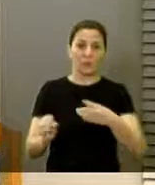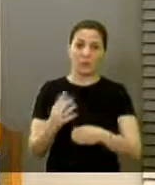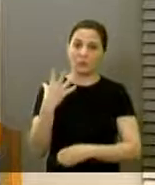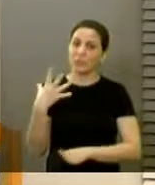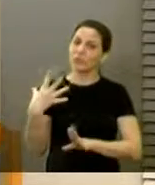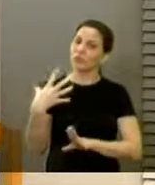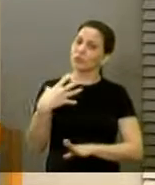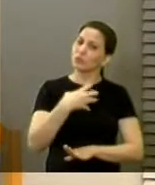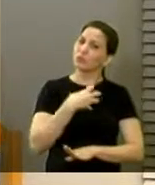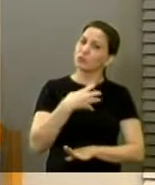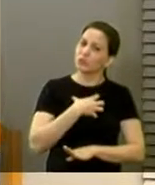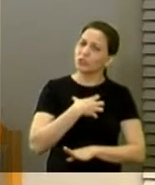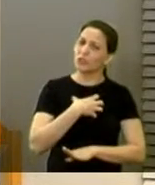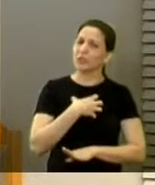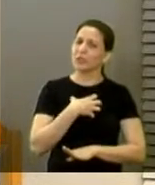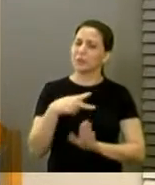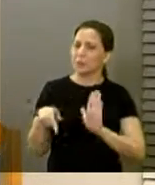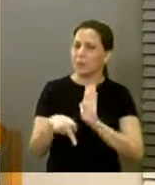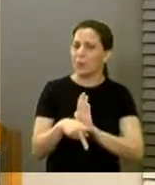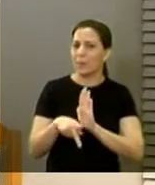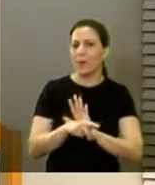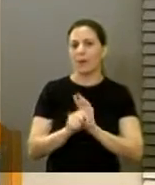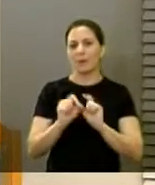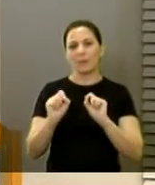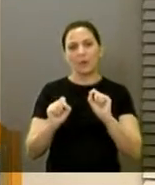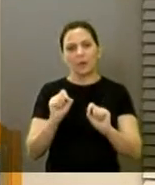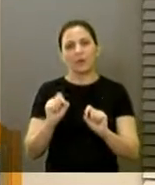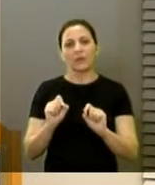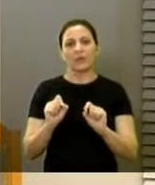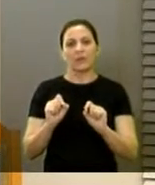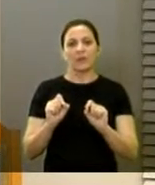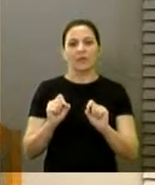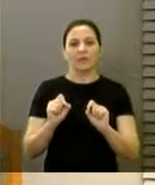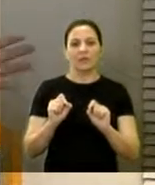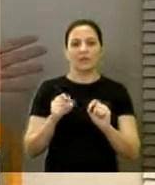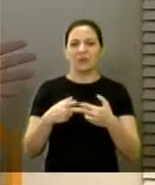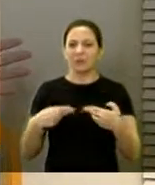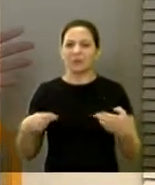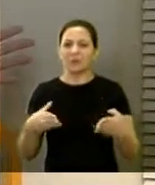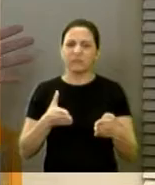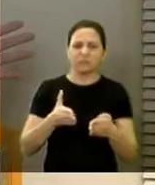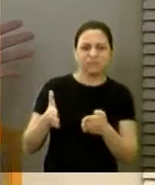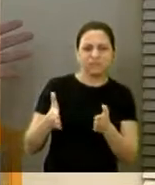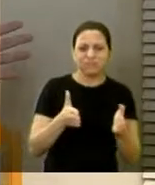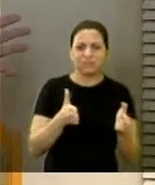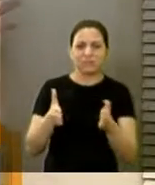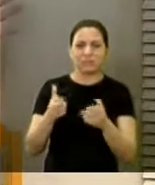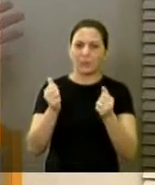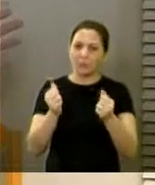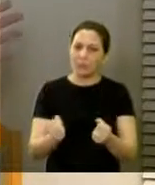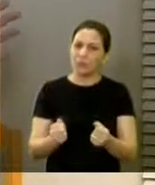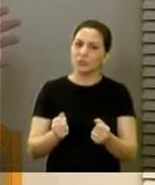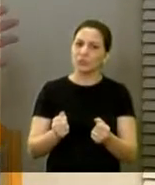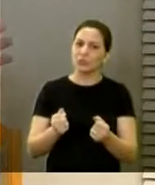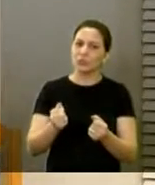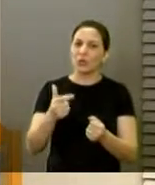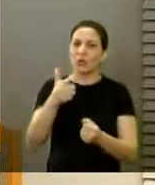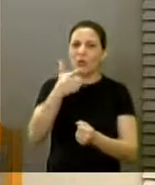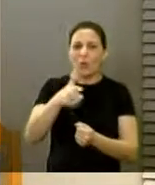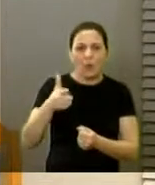dessa forma também porque se a gente for falar que em manobras nós podemos falar de outras questões